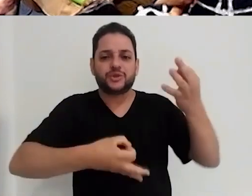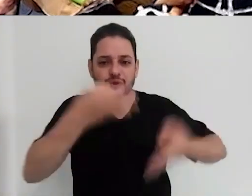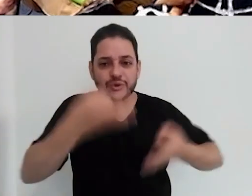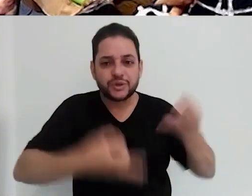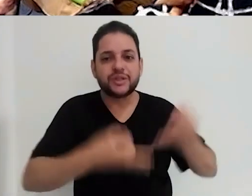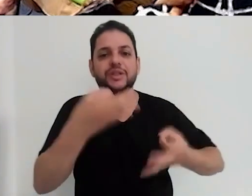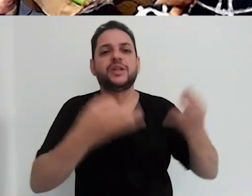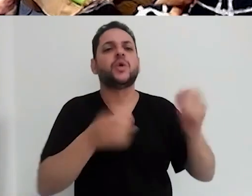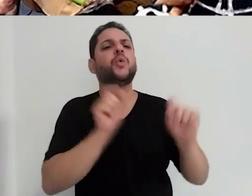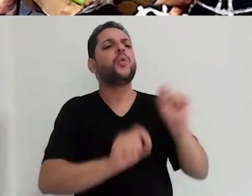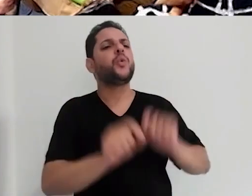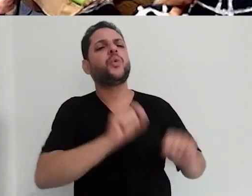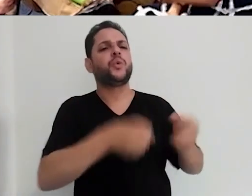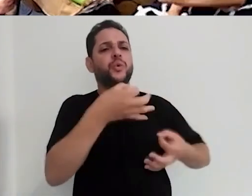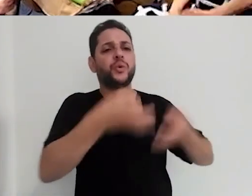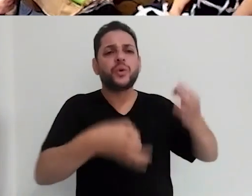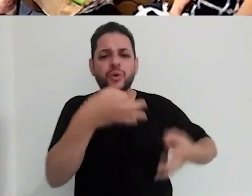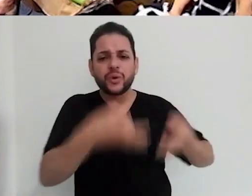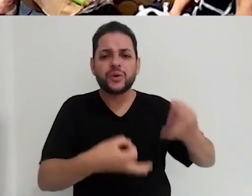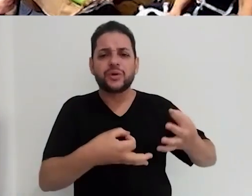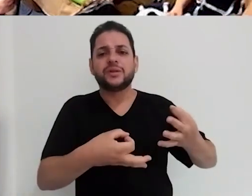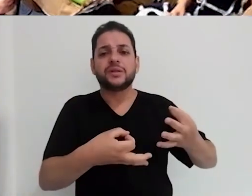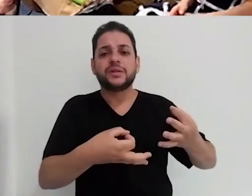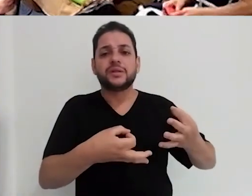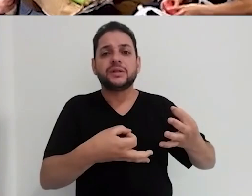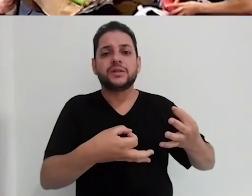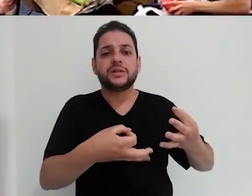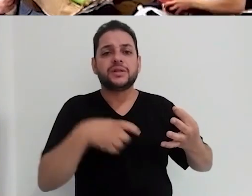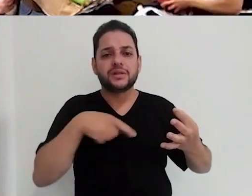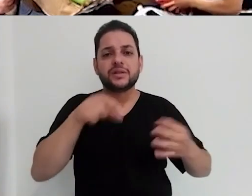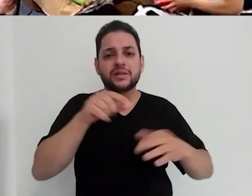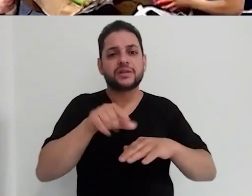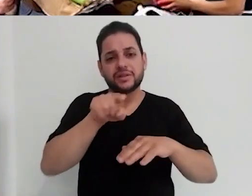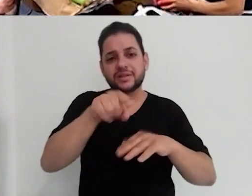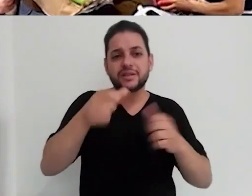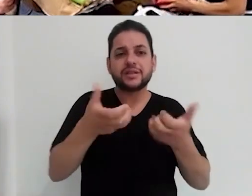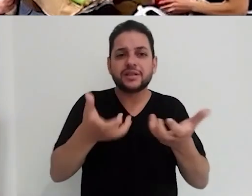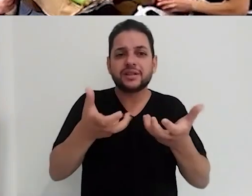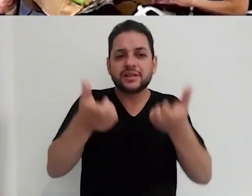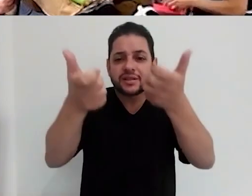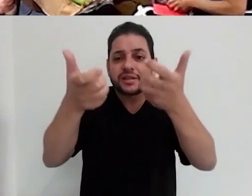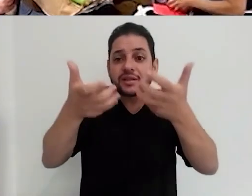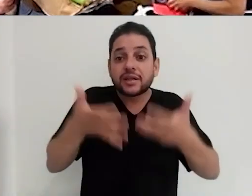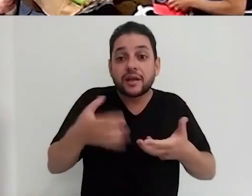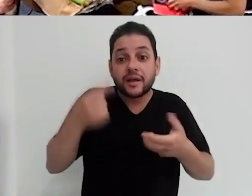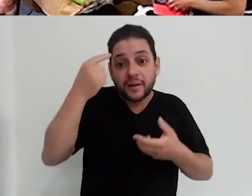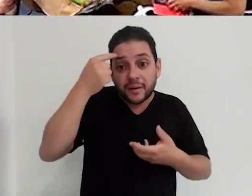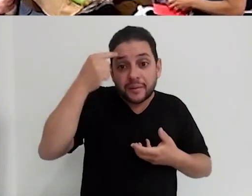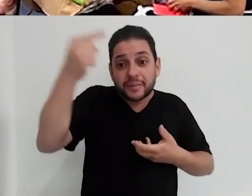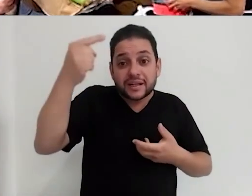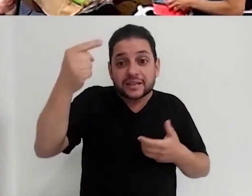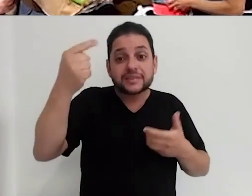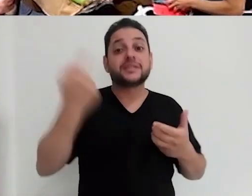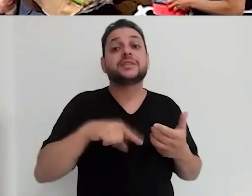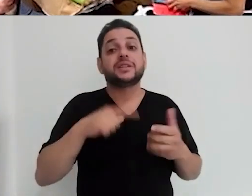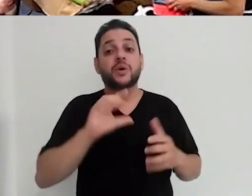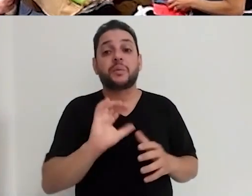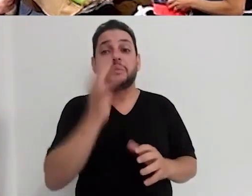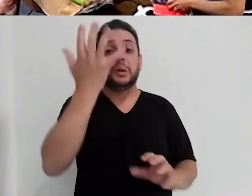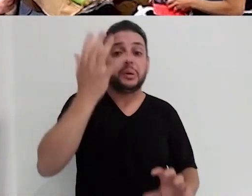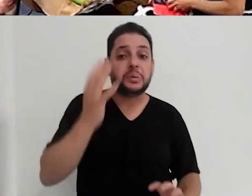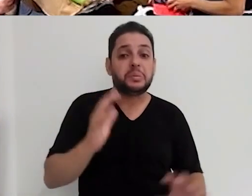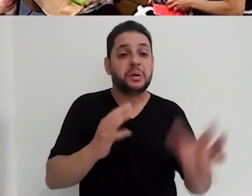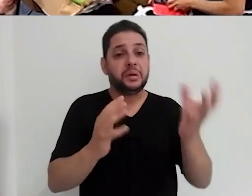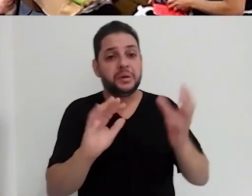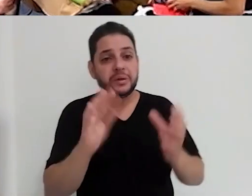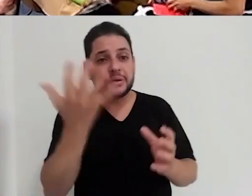que é justiça. Eu queria saber se você podia falar um pouquinho mais sobre isso, pensando nesses casos emblemáticos, dos seus ouvintes falarem a